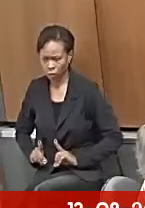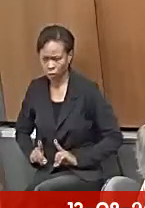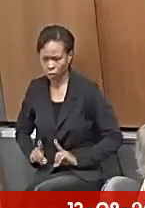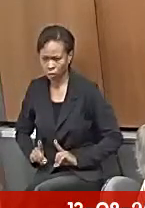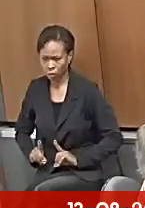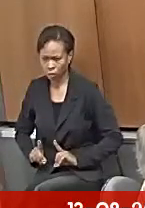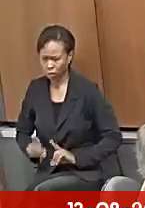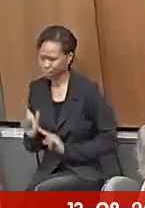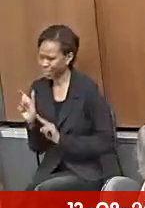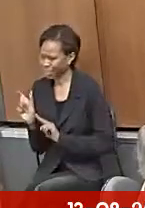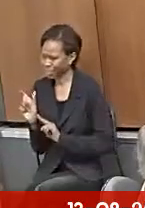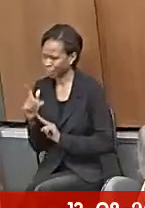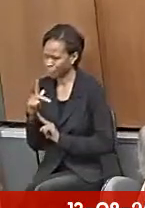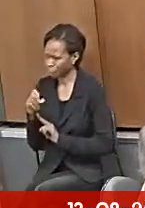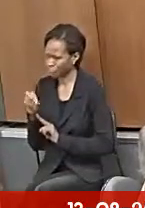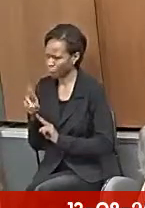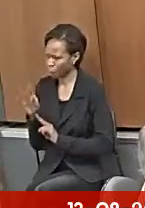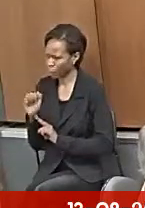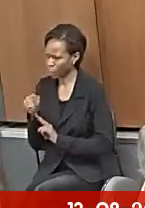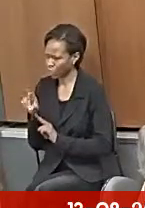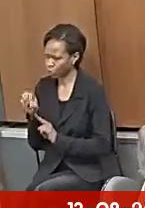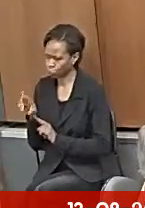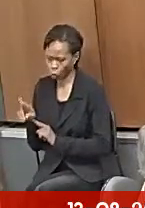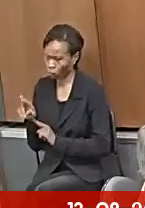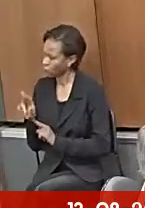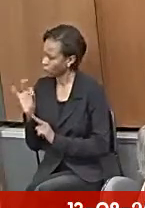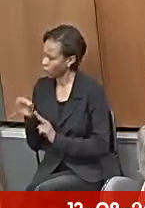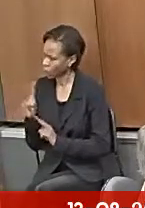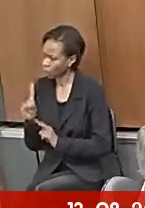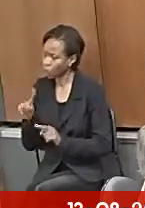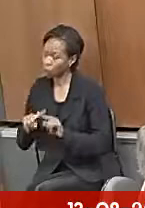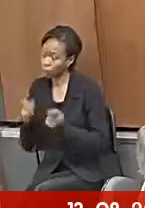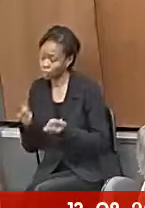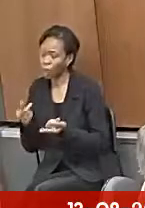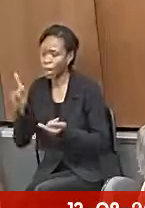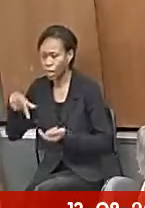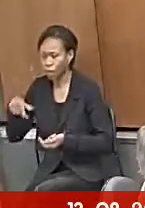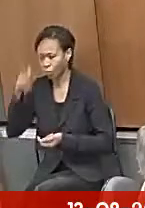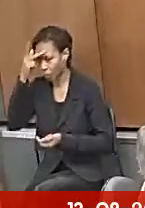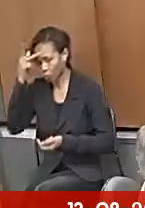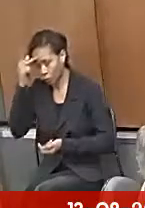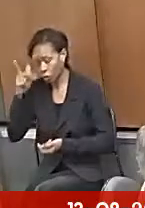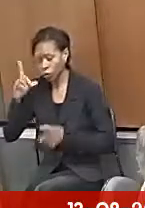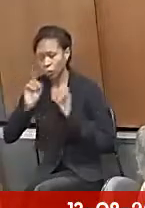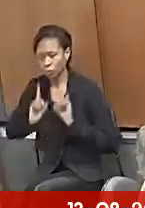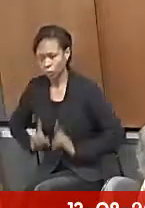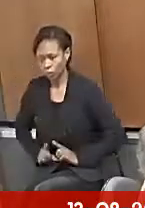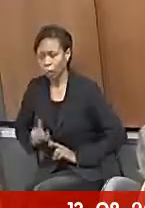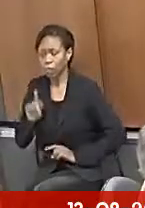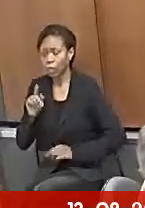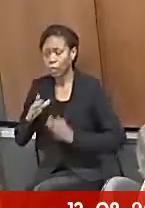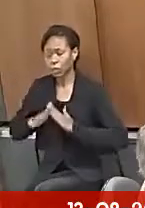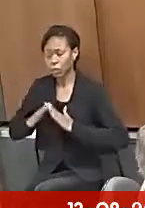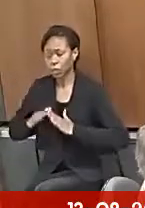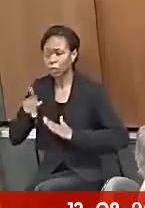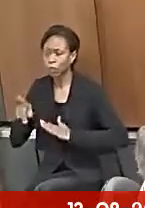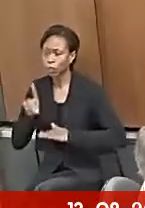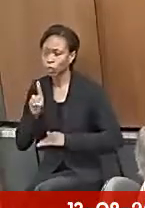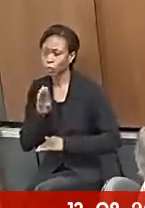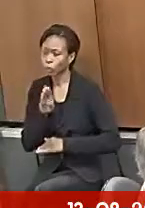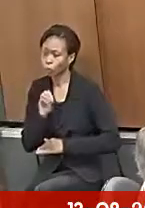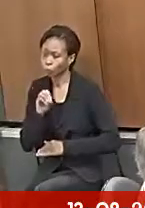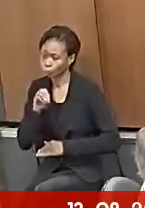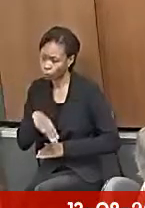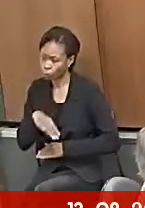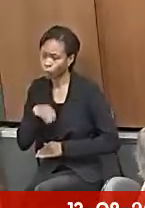não corresponde à realidade e à pessoa com deficiência e morador de bom despacho eu peço a assessoria que encaminha